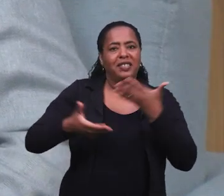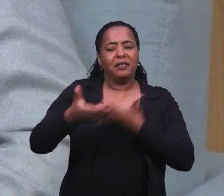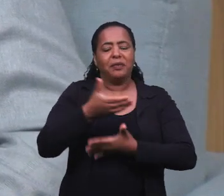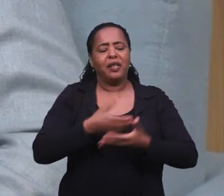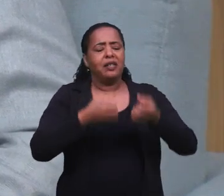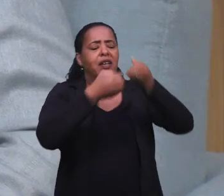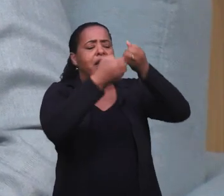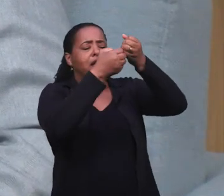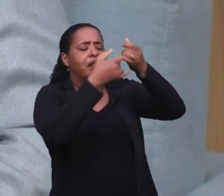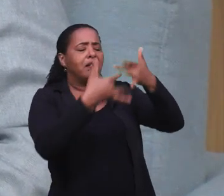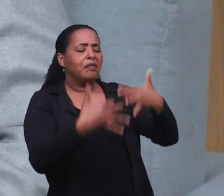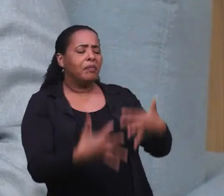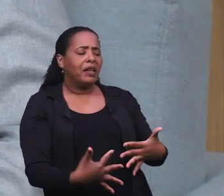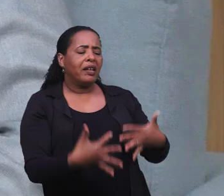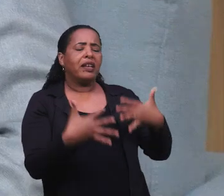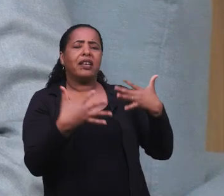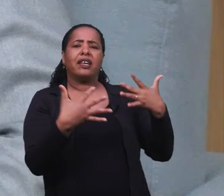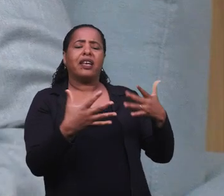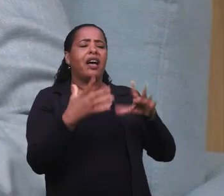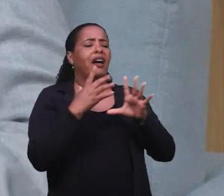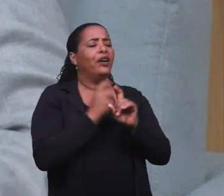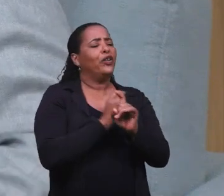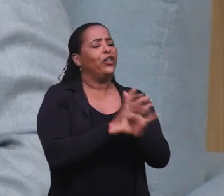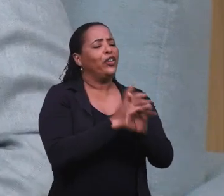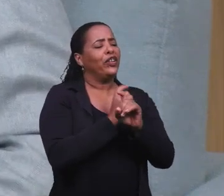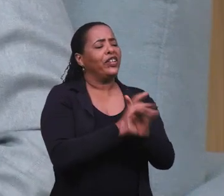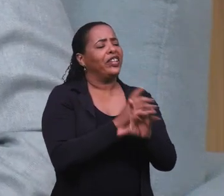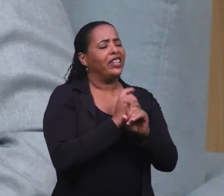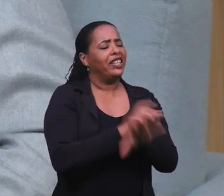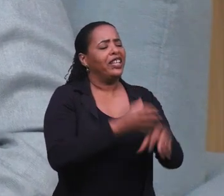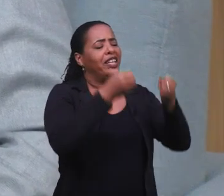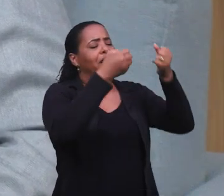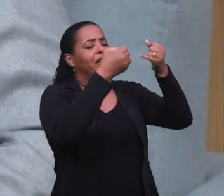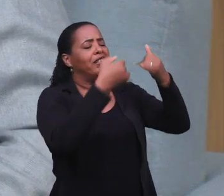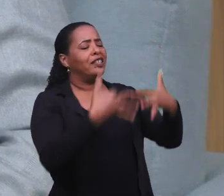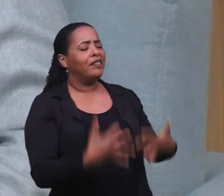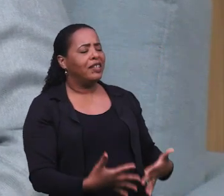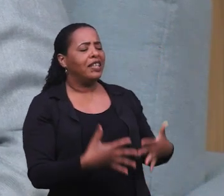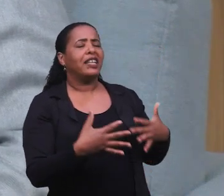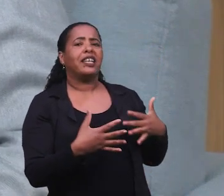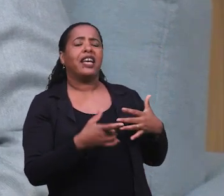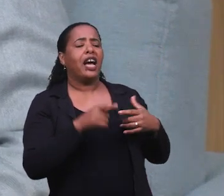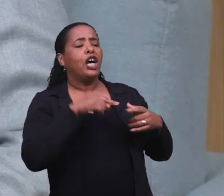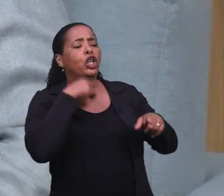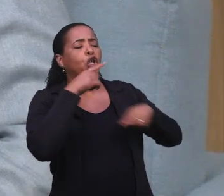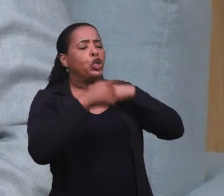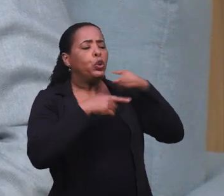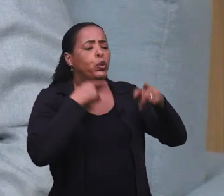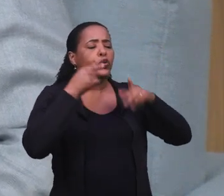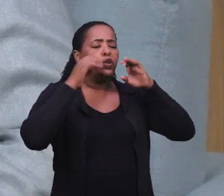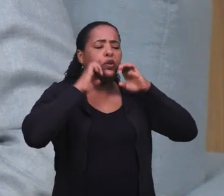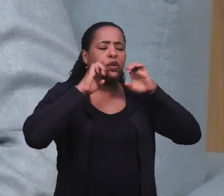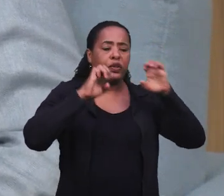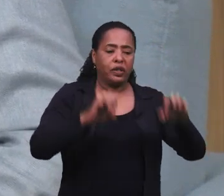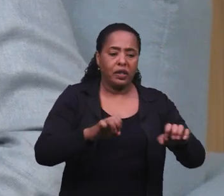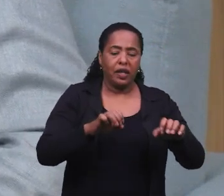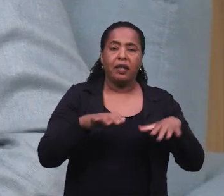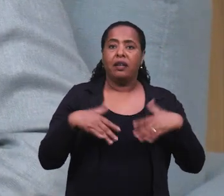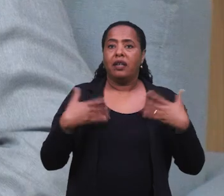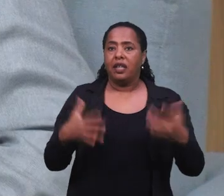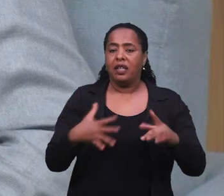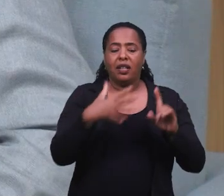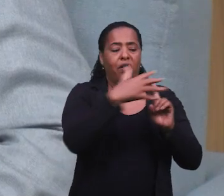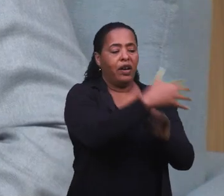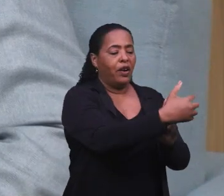Lima Araújo. Ele que é diácono da igreja Aristides Vieira, Três Pontas, Minas